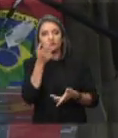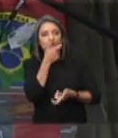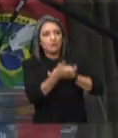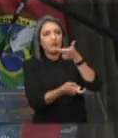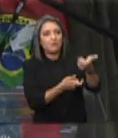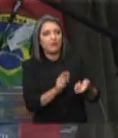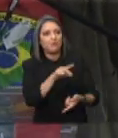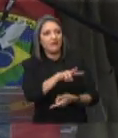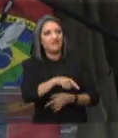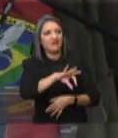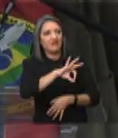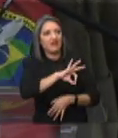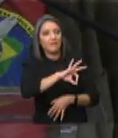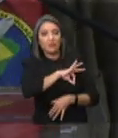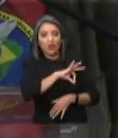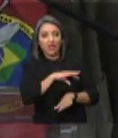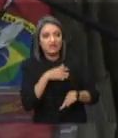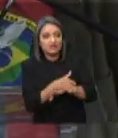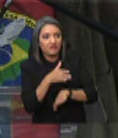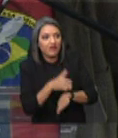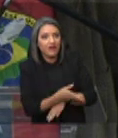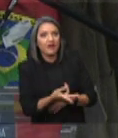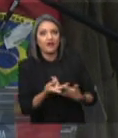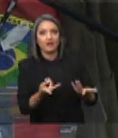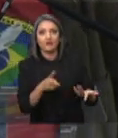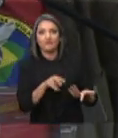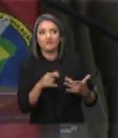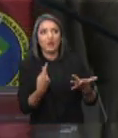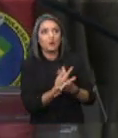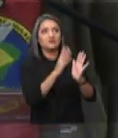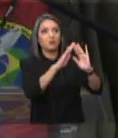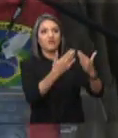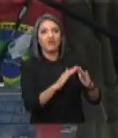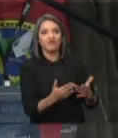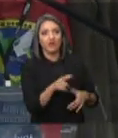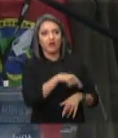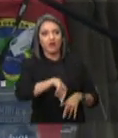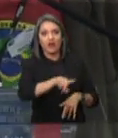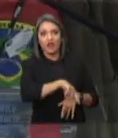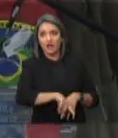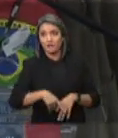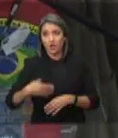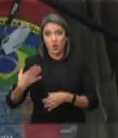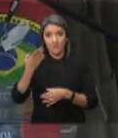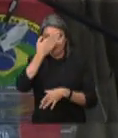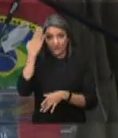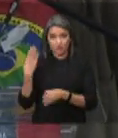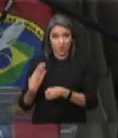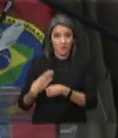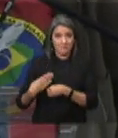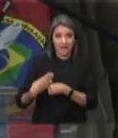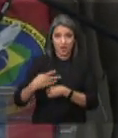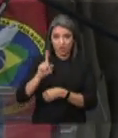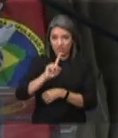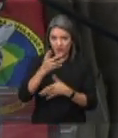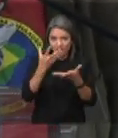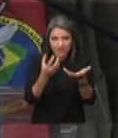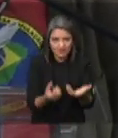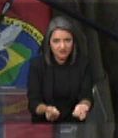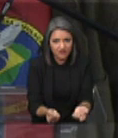vai ter policial polícia a população o bairro não vai aceitar e vai ficar